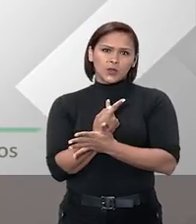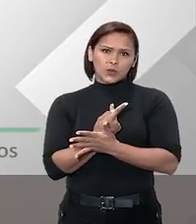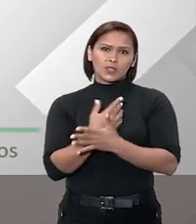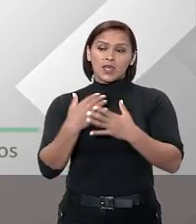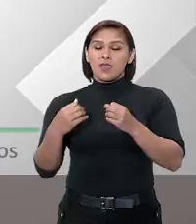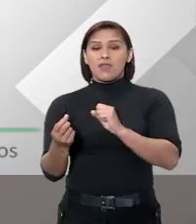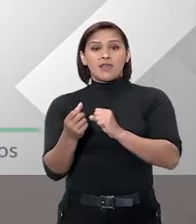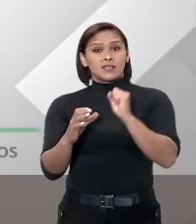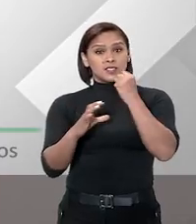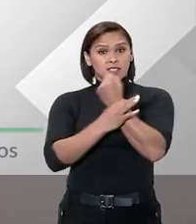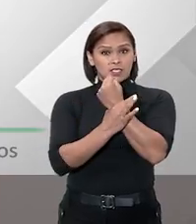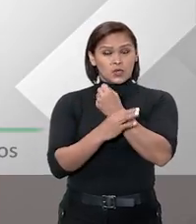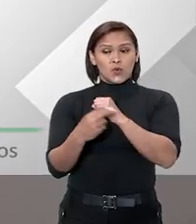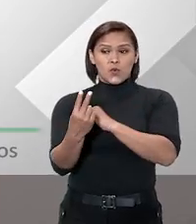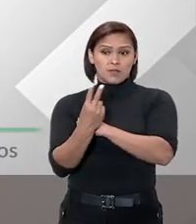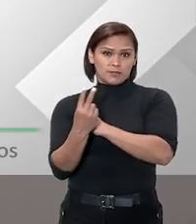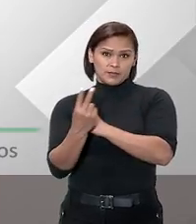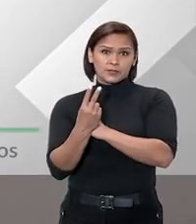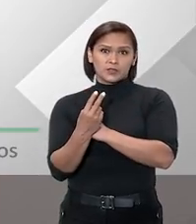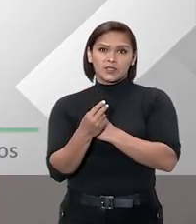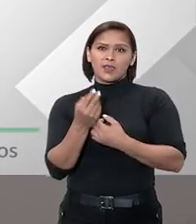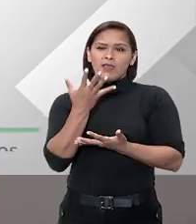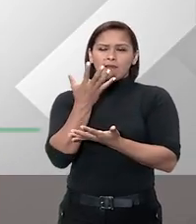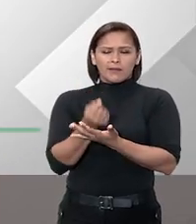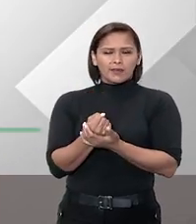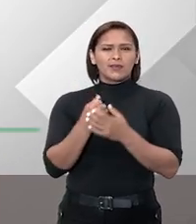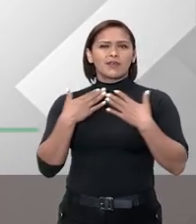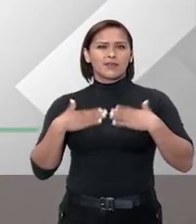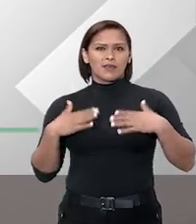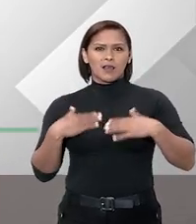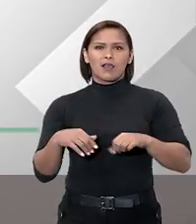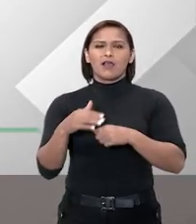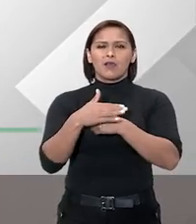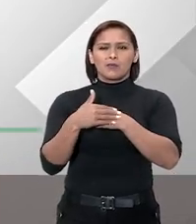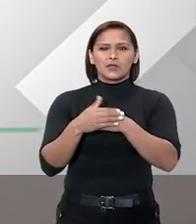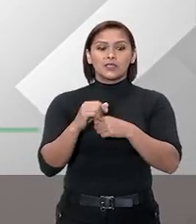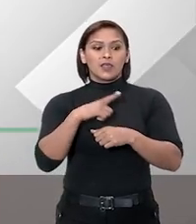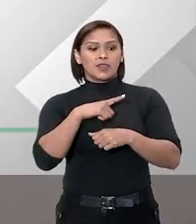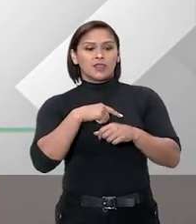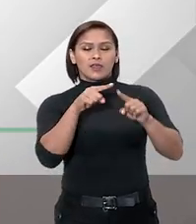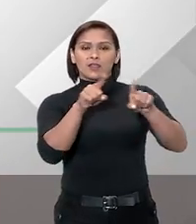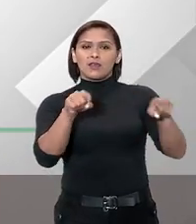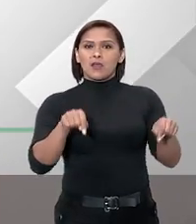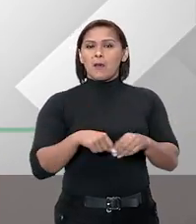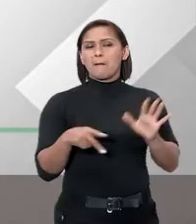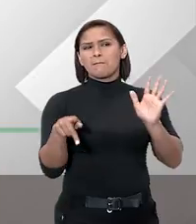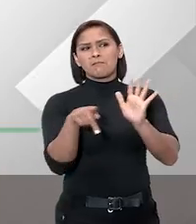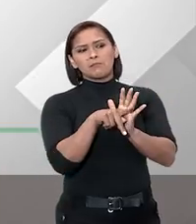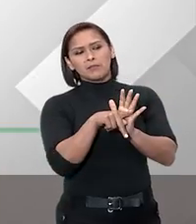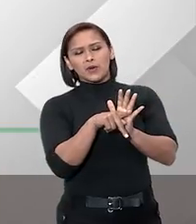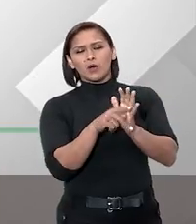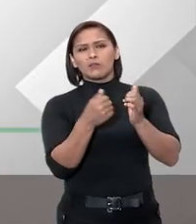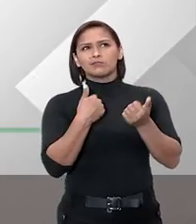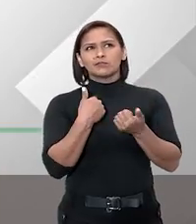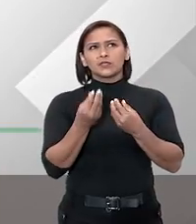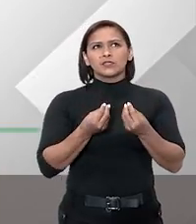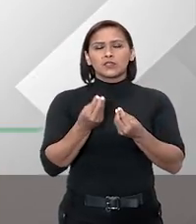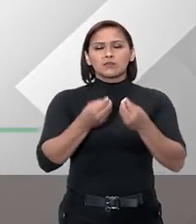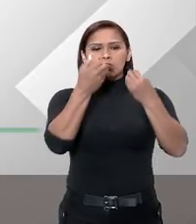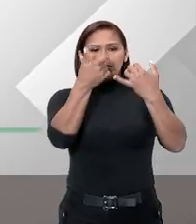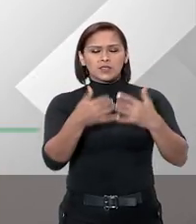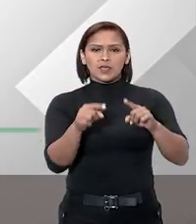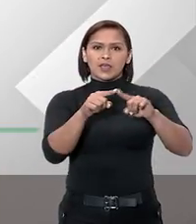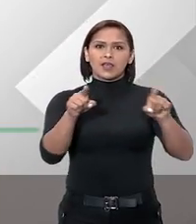de forma segura, protegida e acolhedora. Então, tem que ser um ambiente apropriado, assim, a gente falando